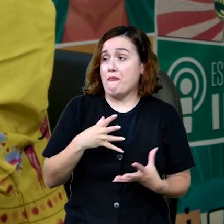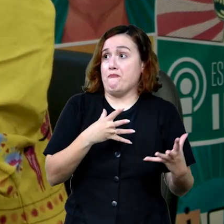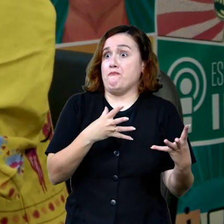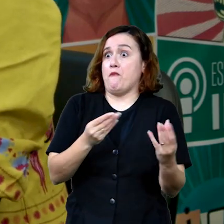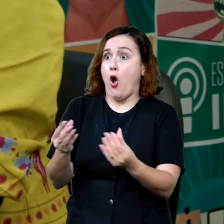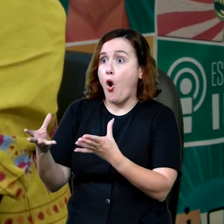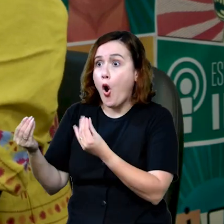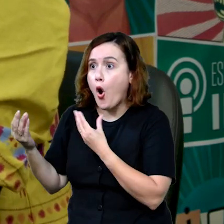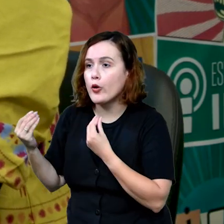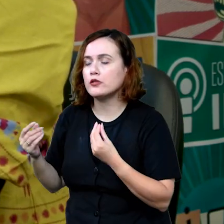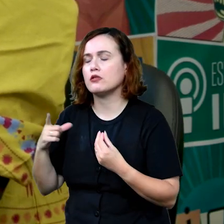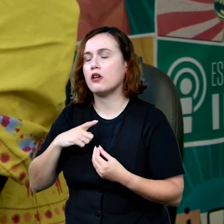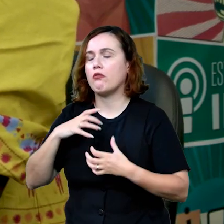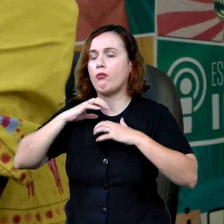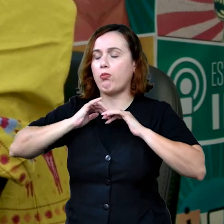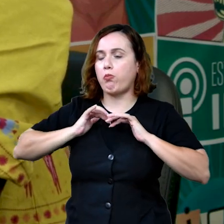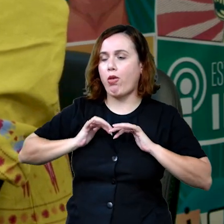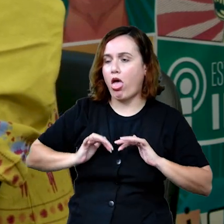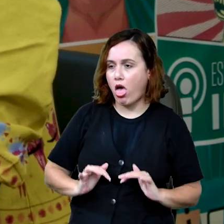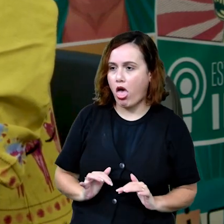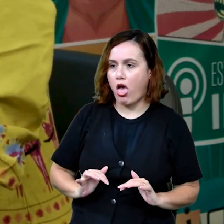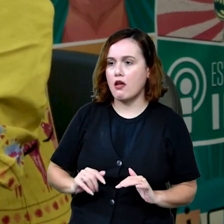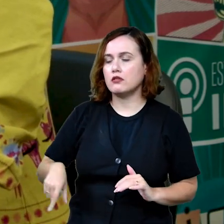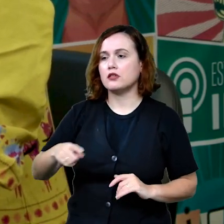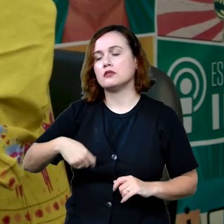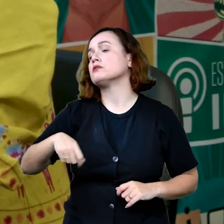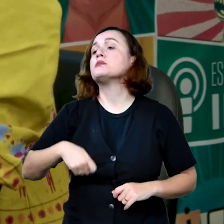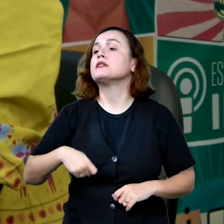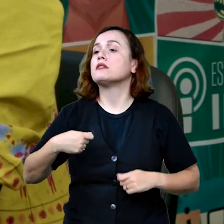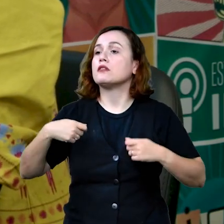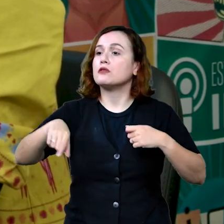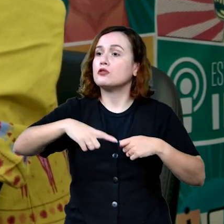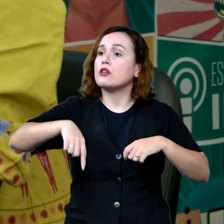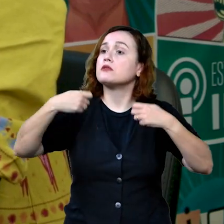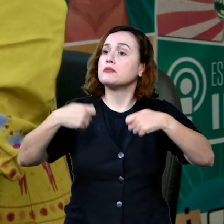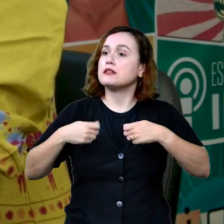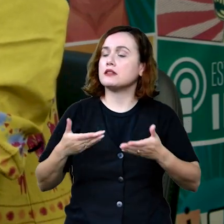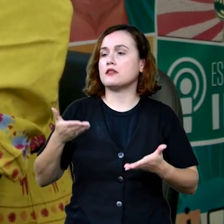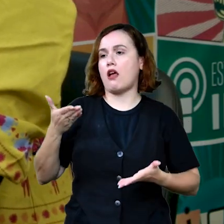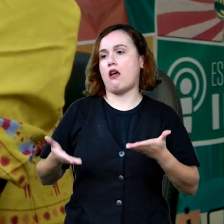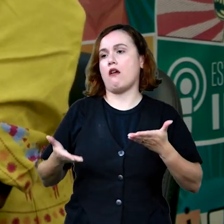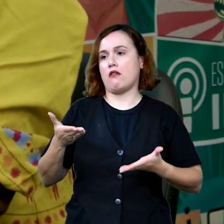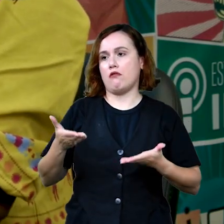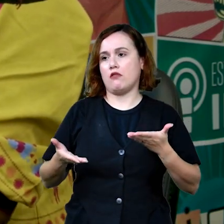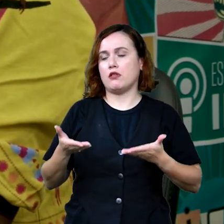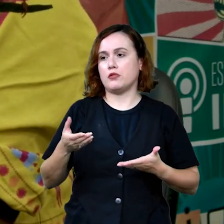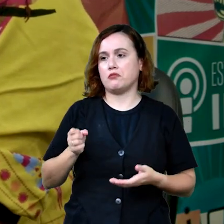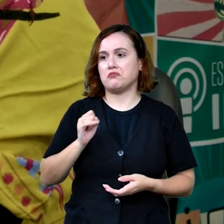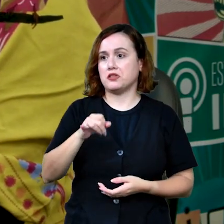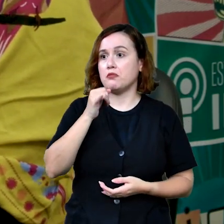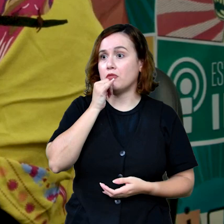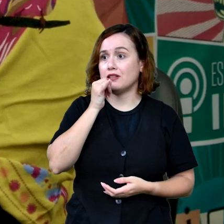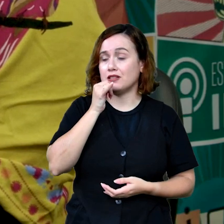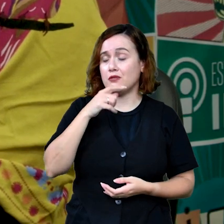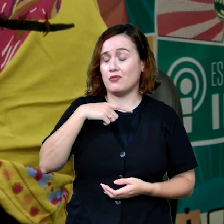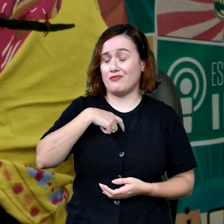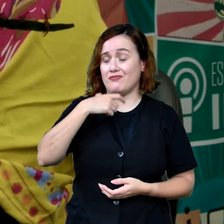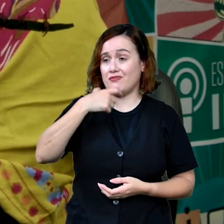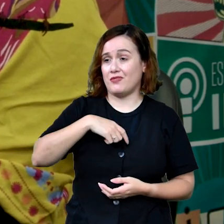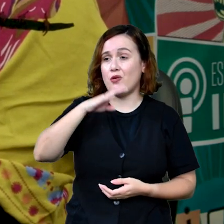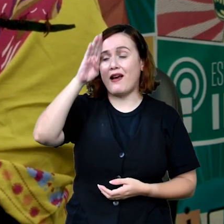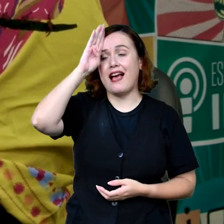demais mata a planta. Então a gente precisa saber equilibrar tudo na nossa vida. Se eu tivesse uma vida acadêmica